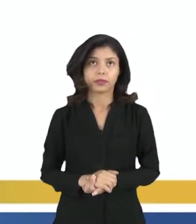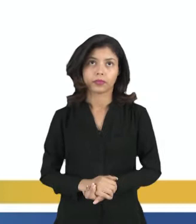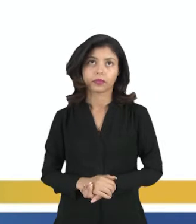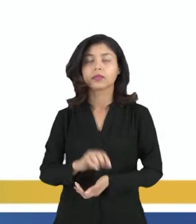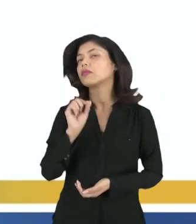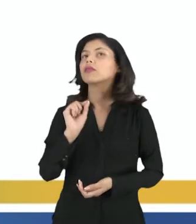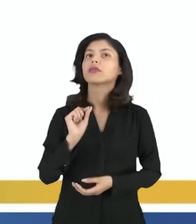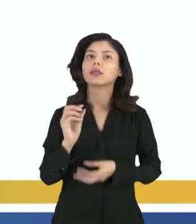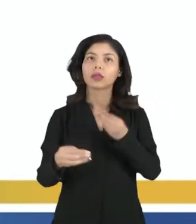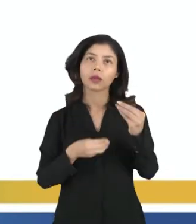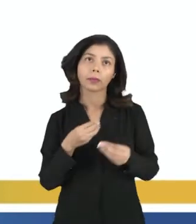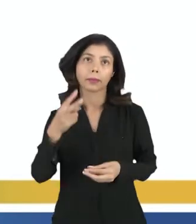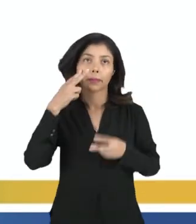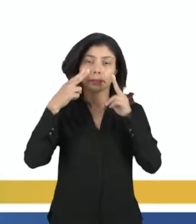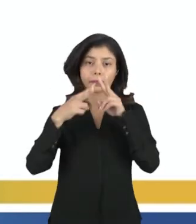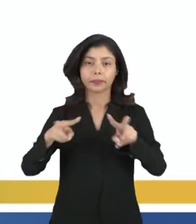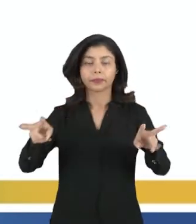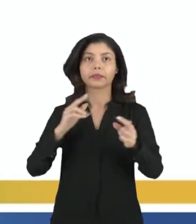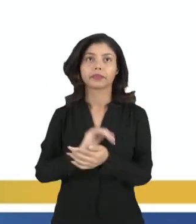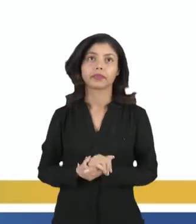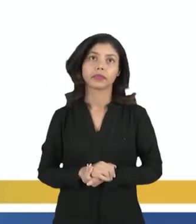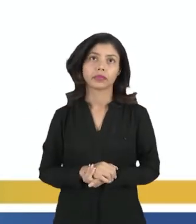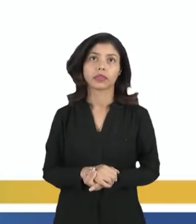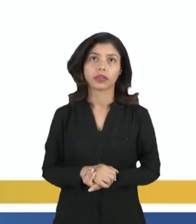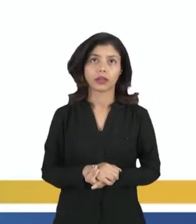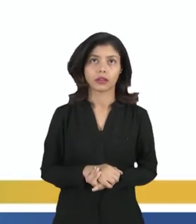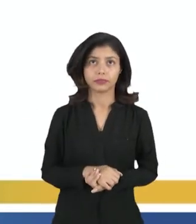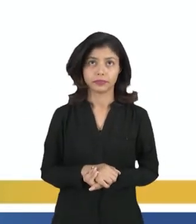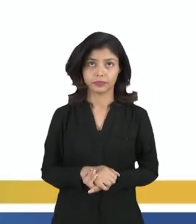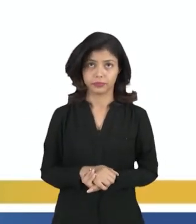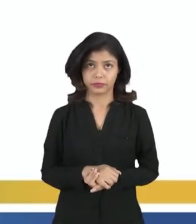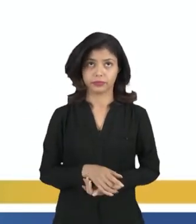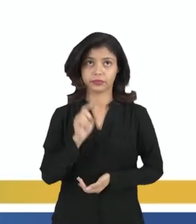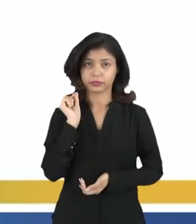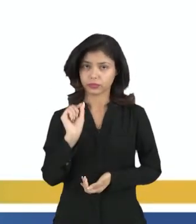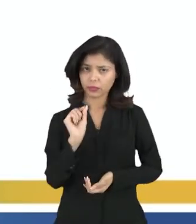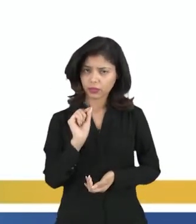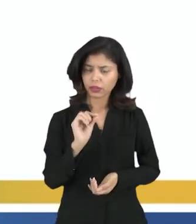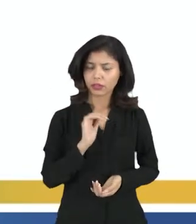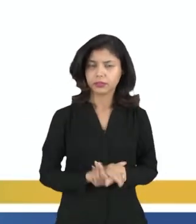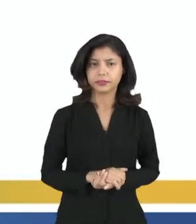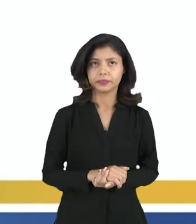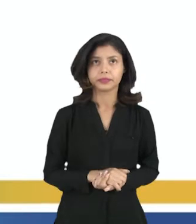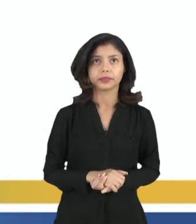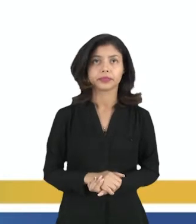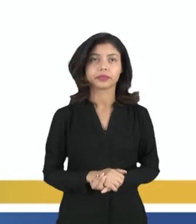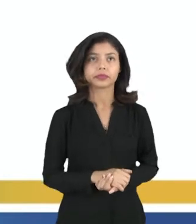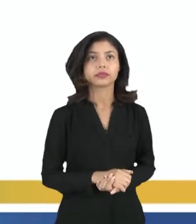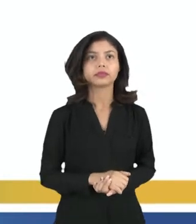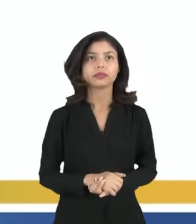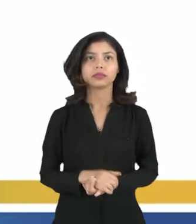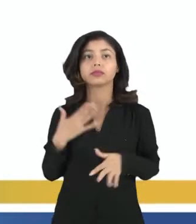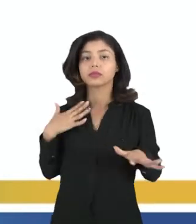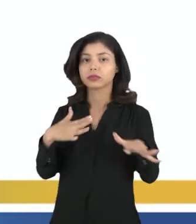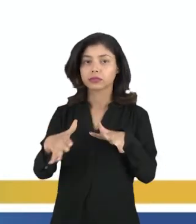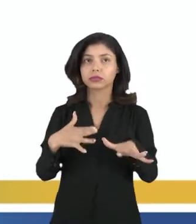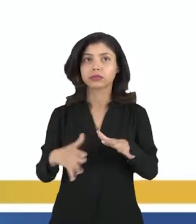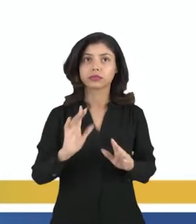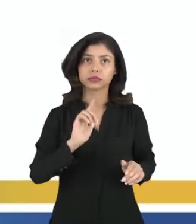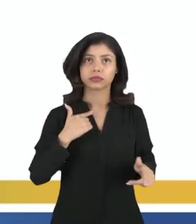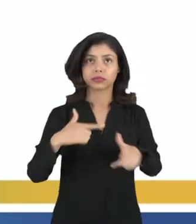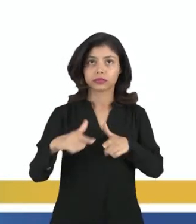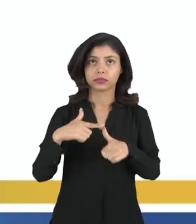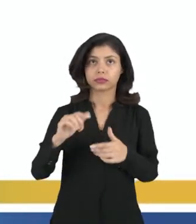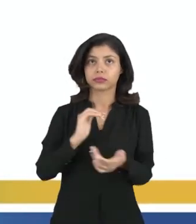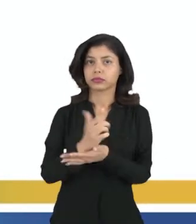MTST, conforme vocês podem visualizar em tela. E o que é esse movimento? O Movimento